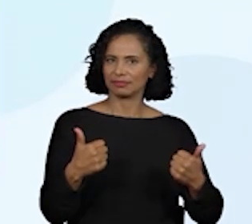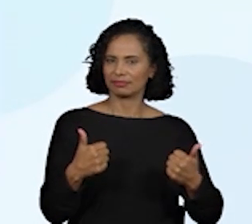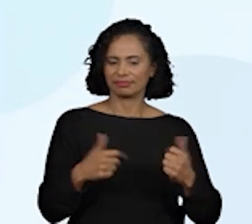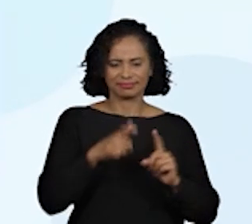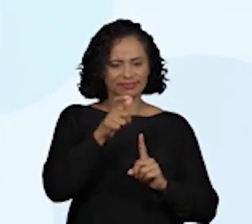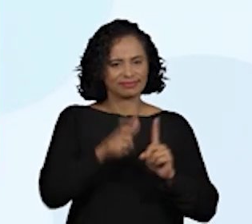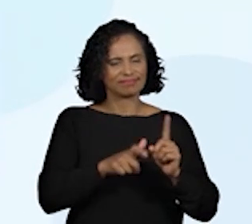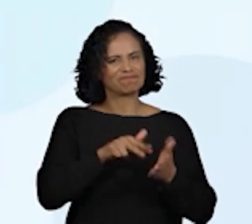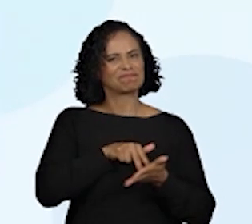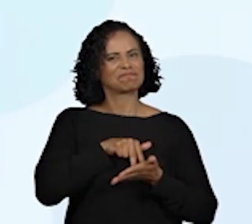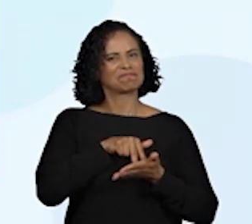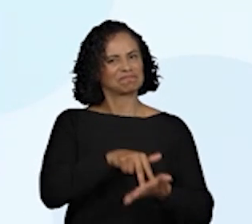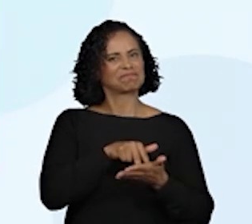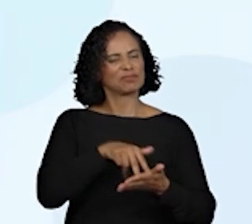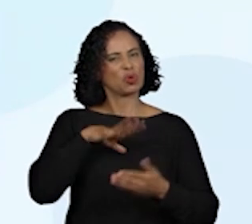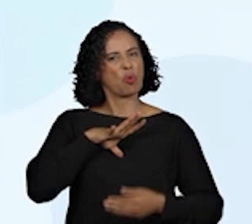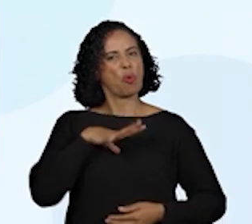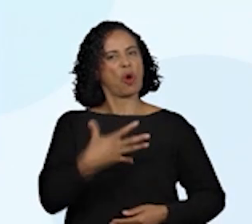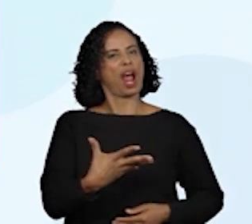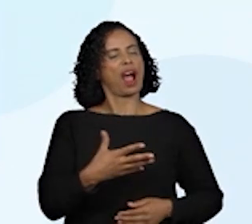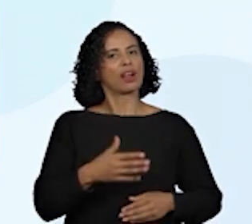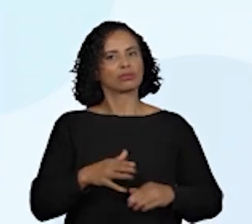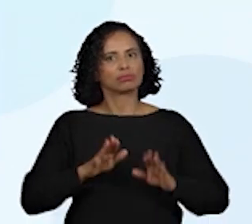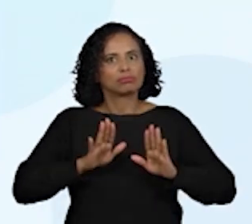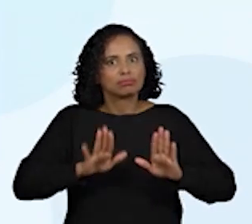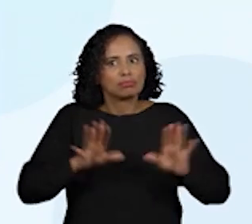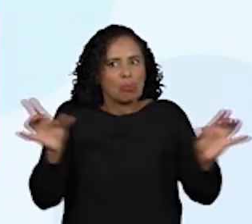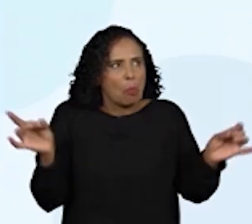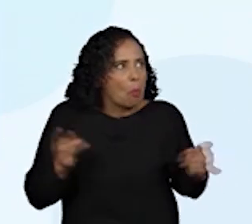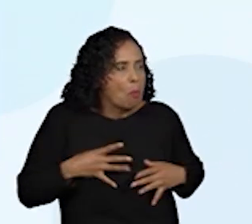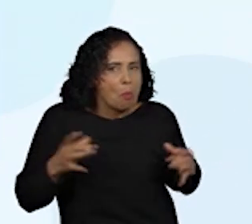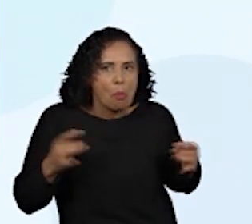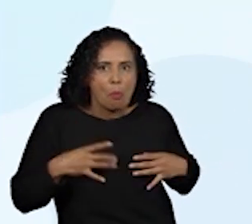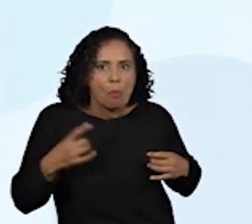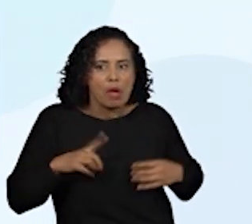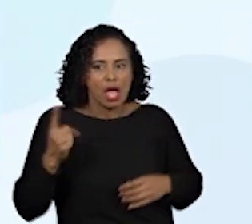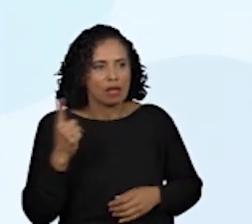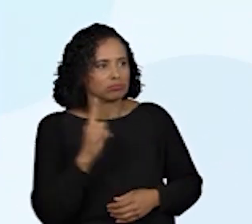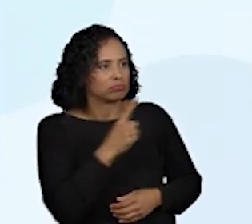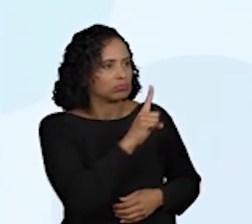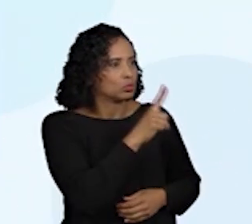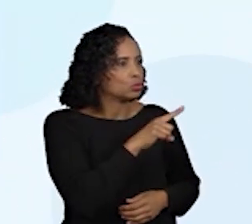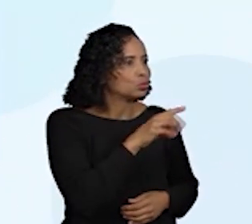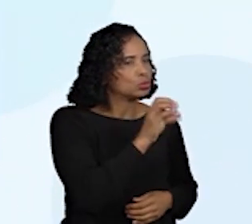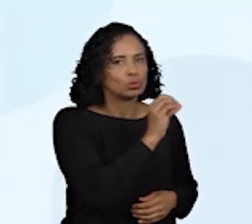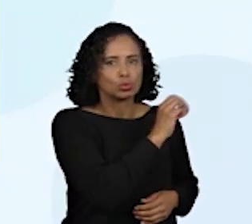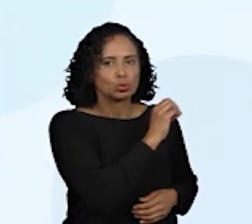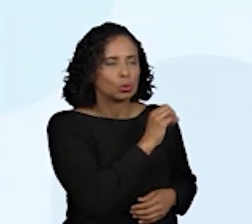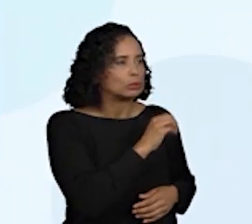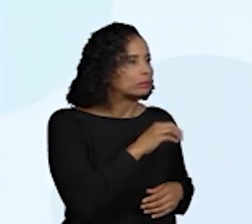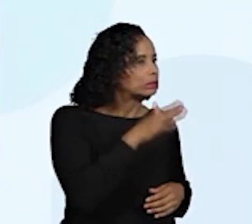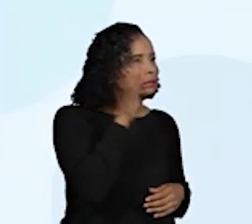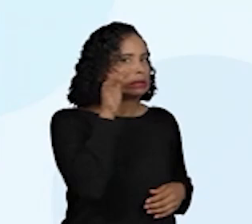que se encher de coragem, porque ele também ficou com medo de voltar ao zoológico, a gente percebe. Um dia se encheu de coragem e voltou